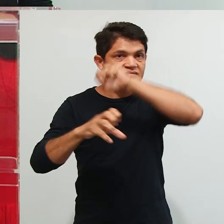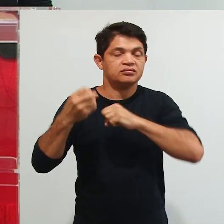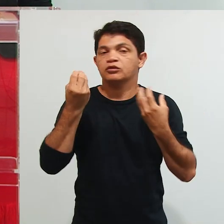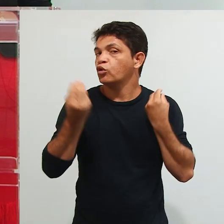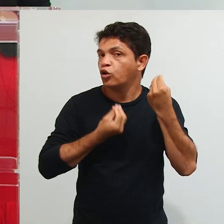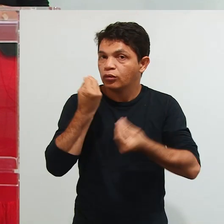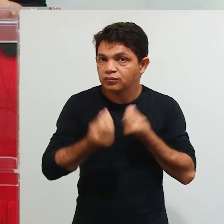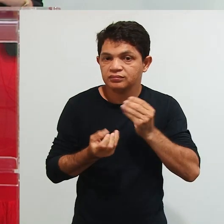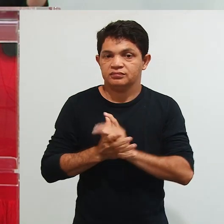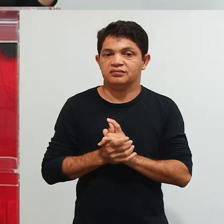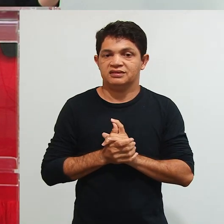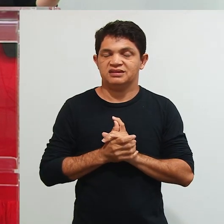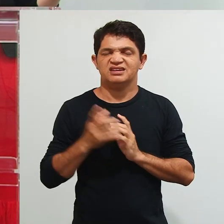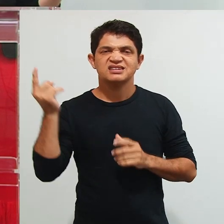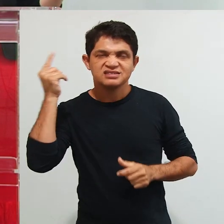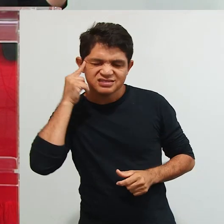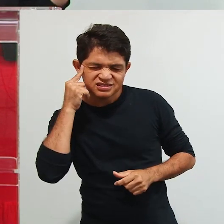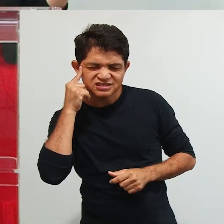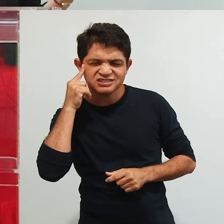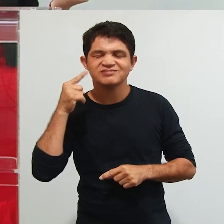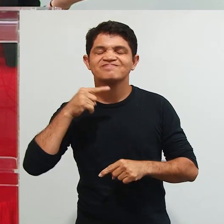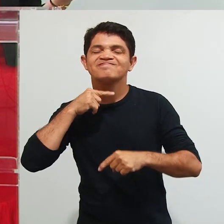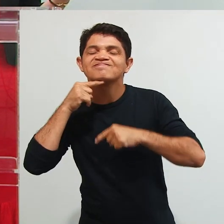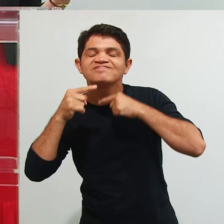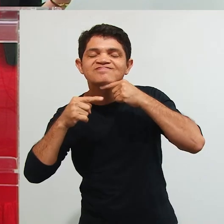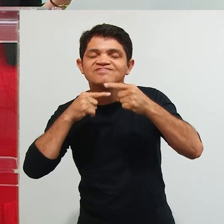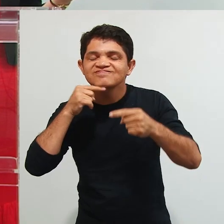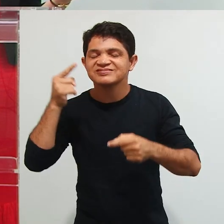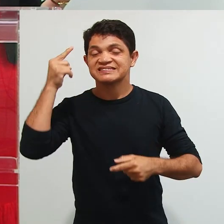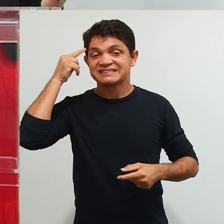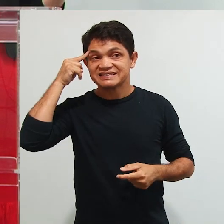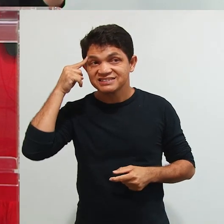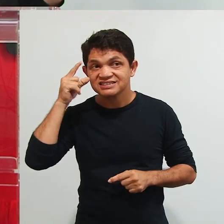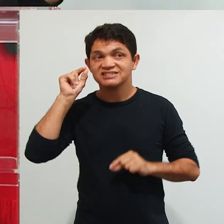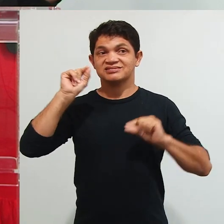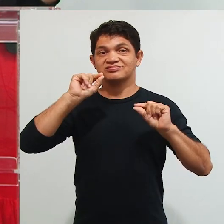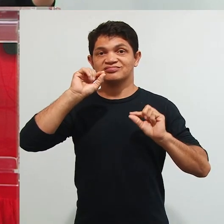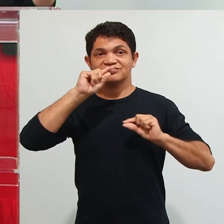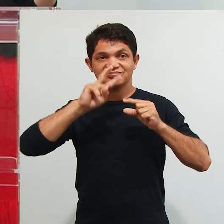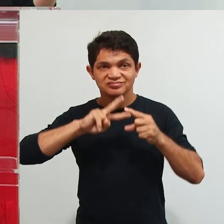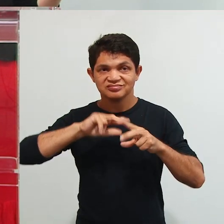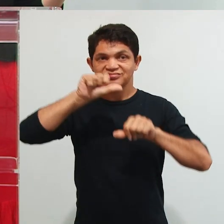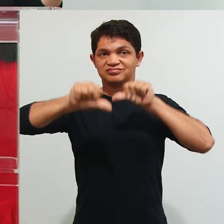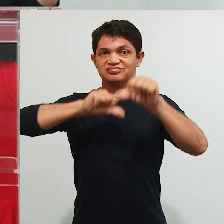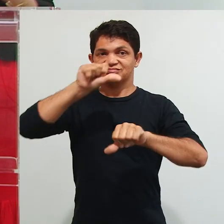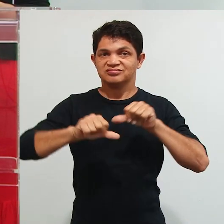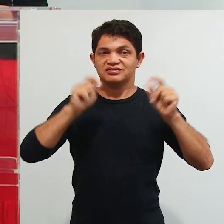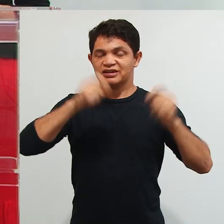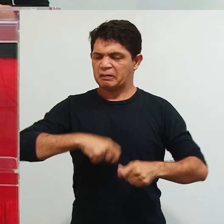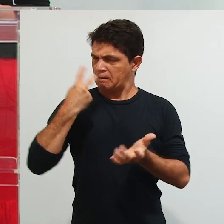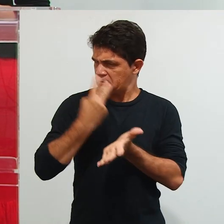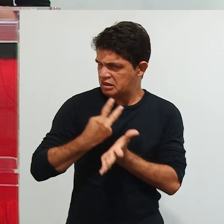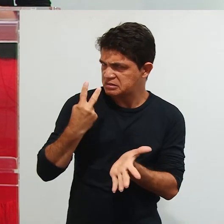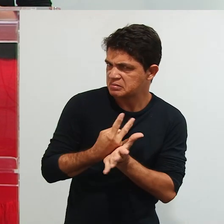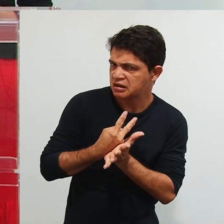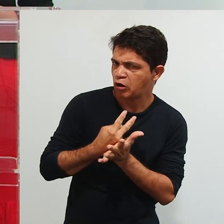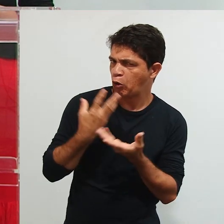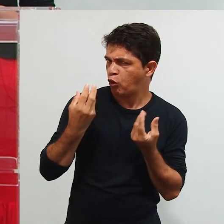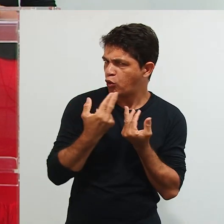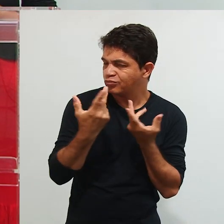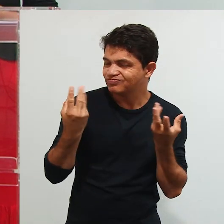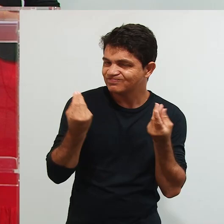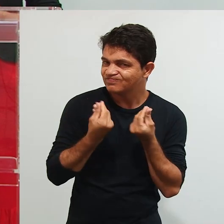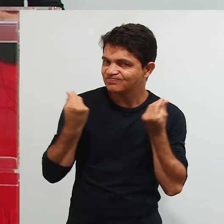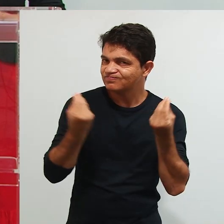aprendizagem. Será que dificuldade de aprendizagem e transtorno de aprendizagem são a mesma coisa?